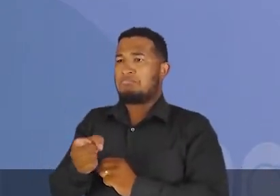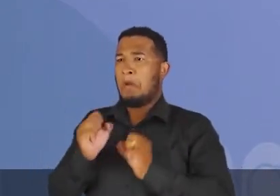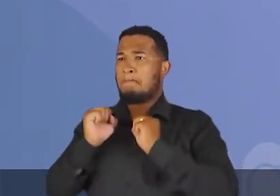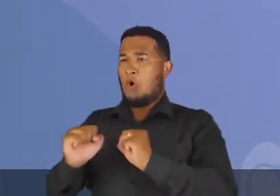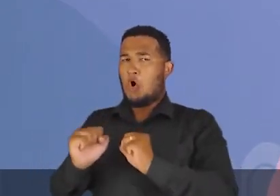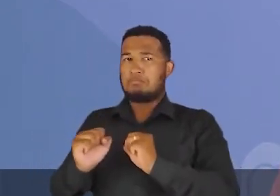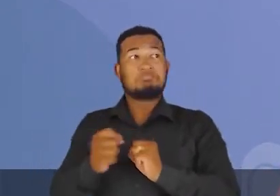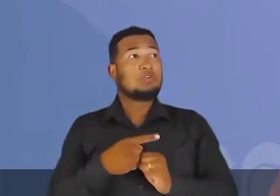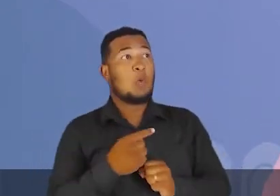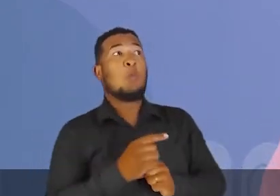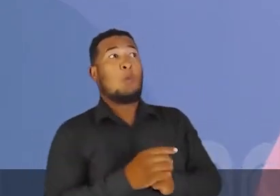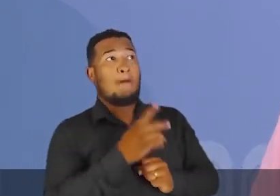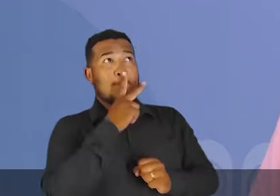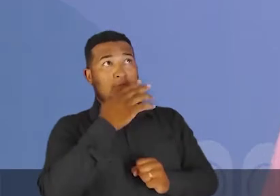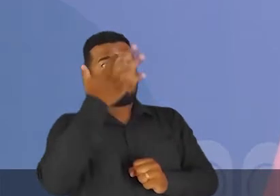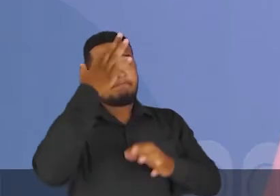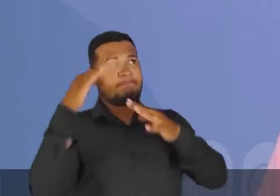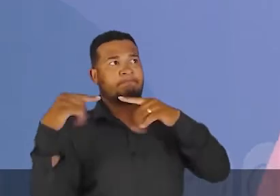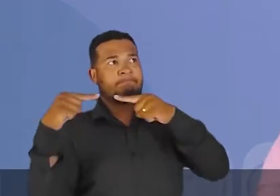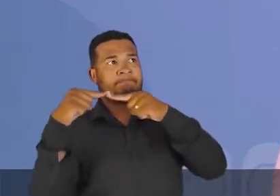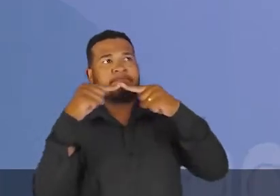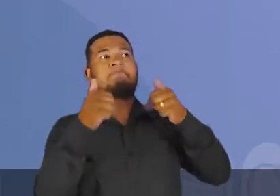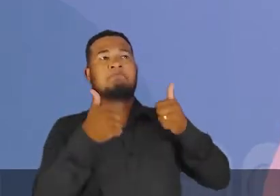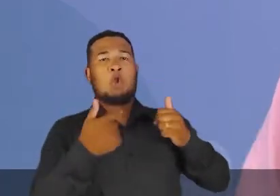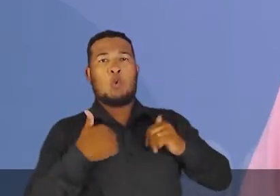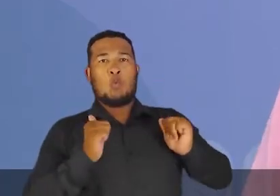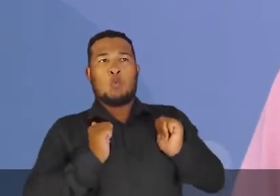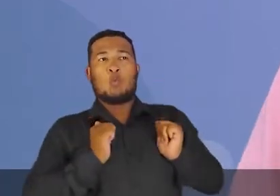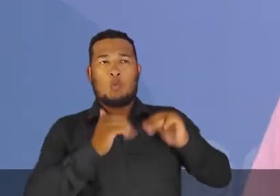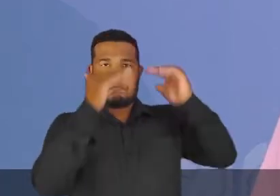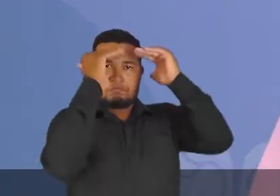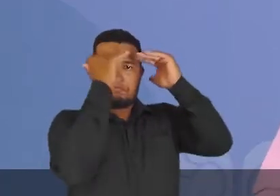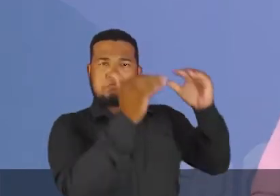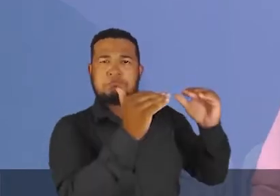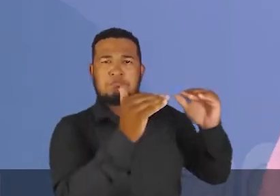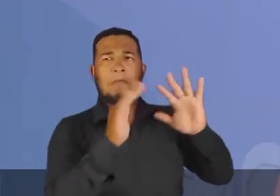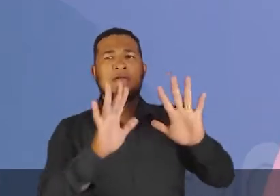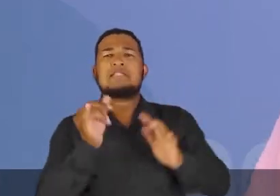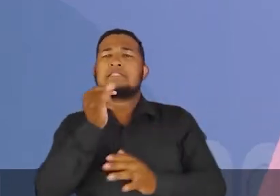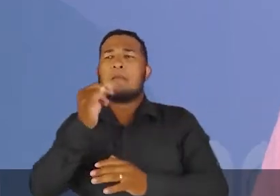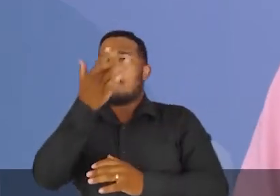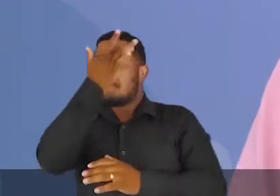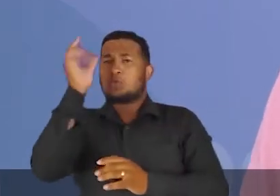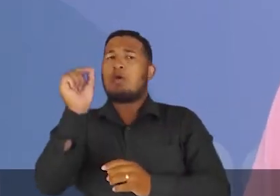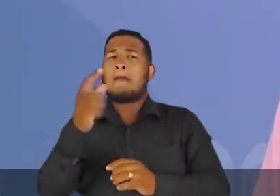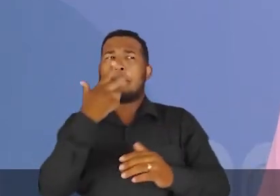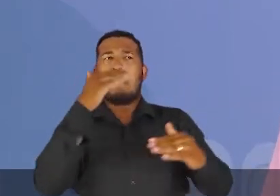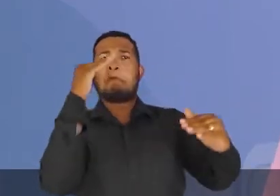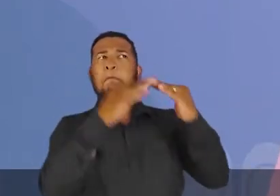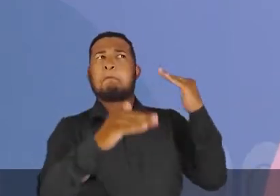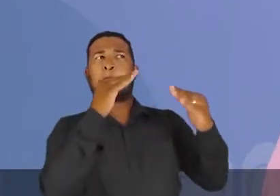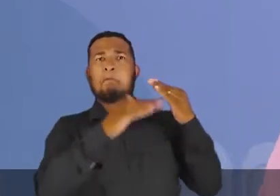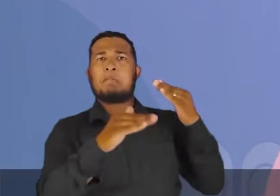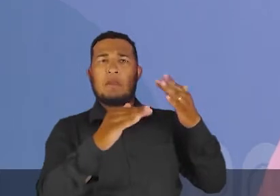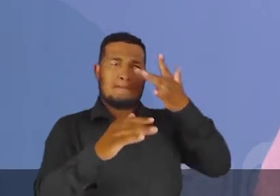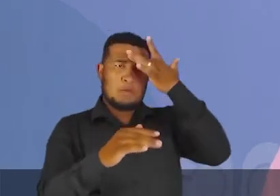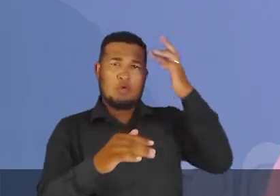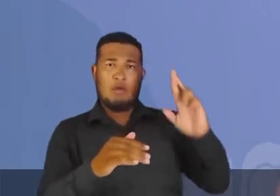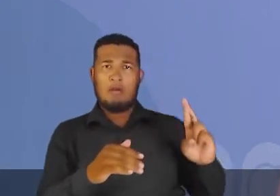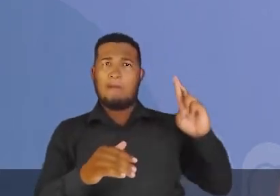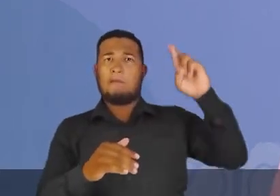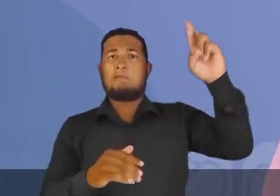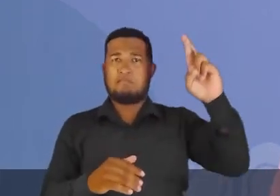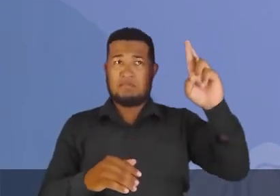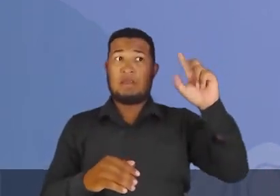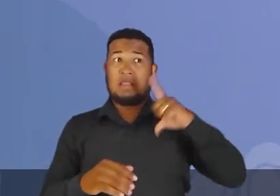tem juízo. Quem ousaria desobedecer o senhor, um chefe, um patriarca de uma grande família que